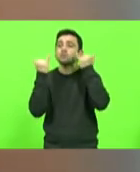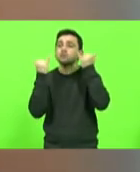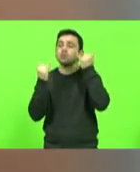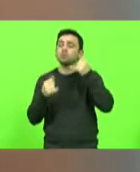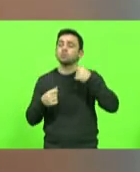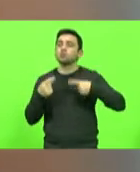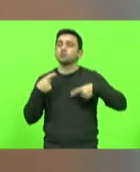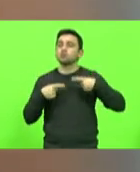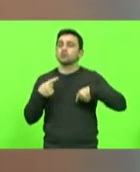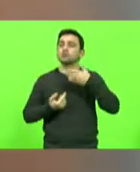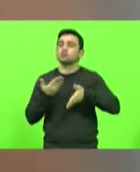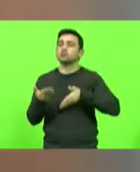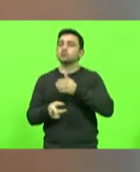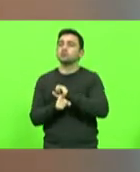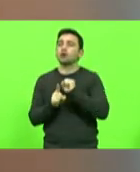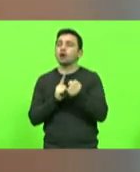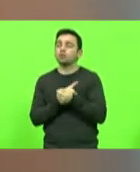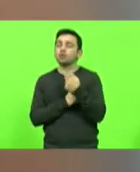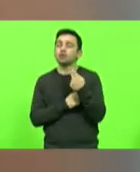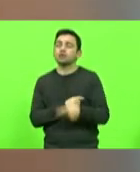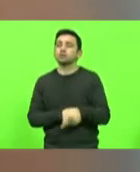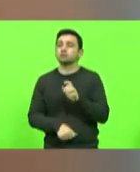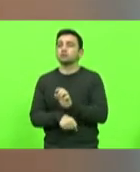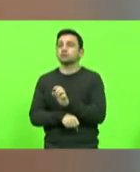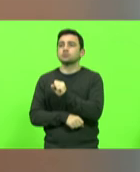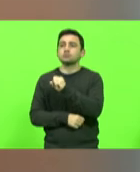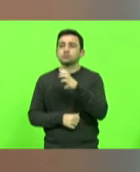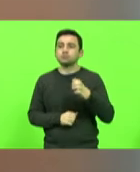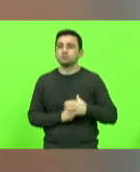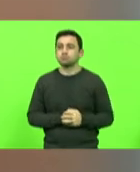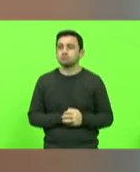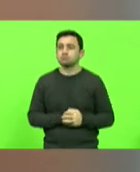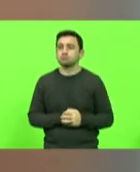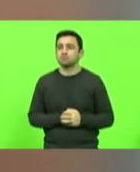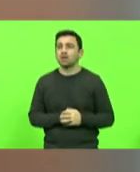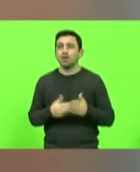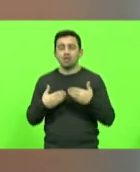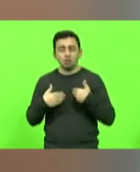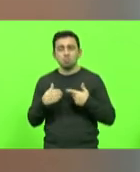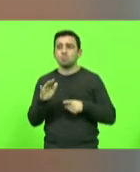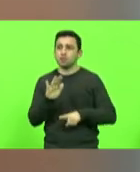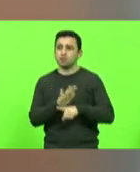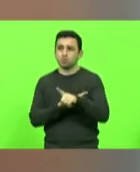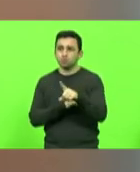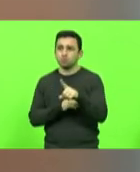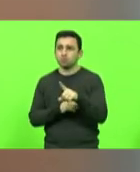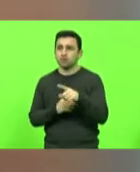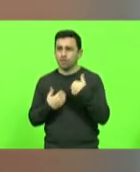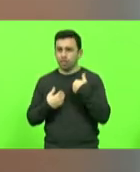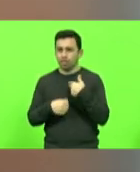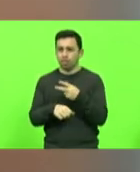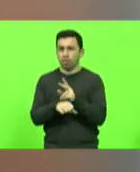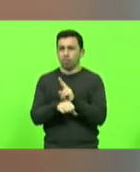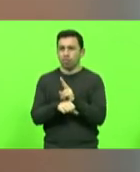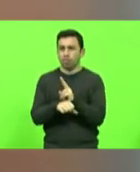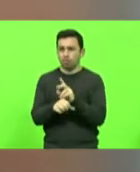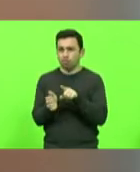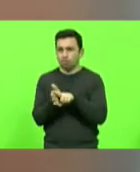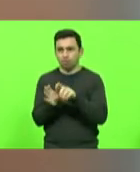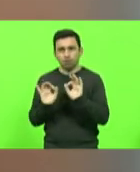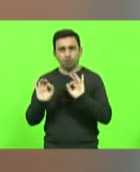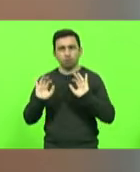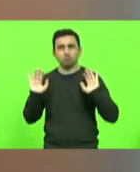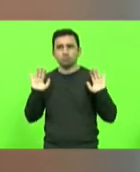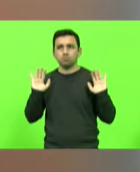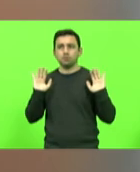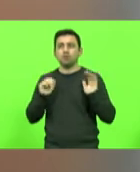assistência social do Estado de Santa Catarina? Né? Então, é uma questão que eu faço, não como auditora do Tribunal de Contas, mas eu faço também como